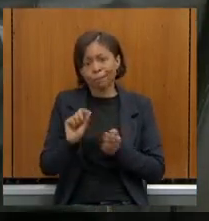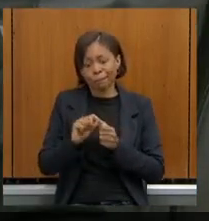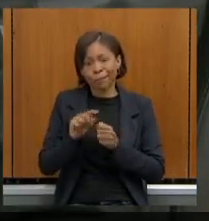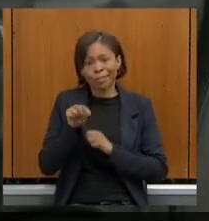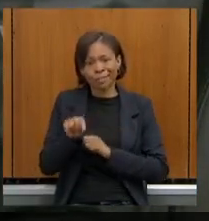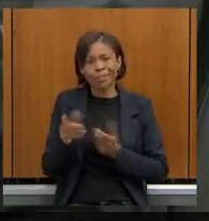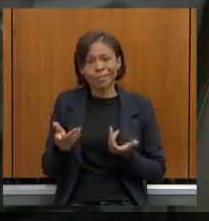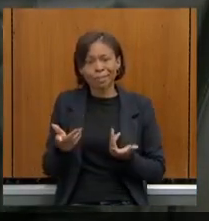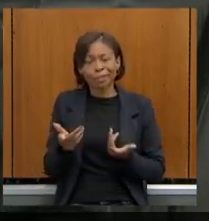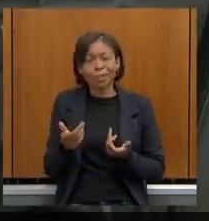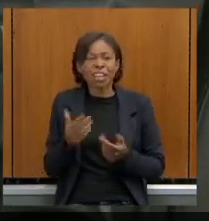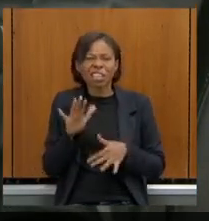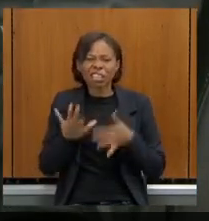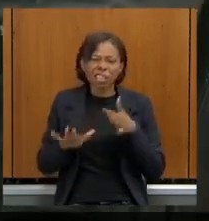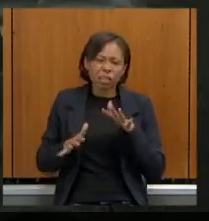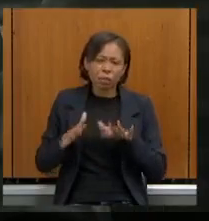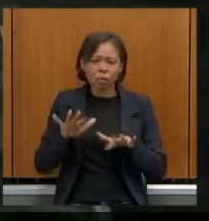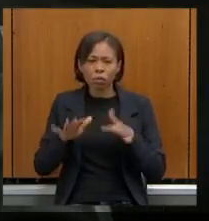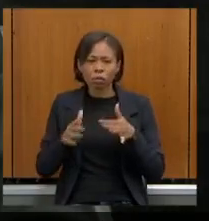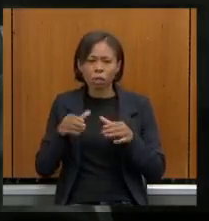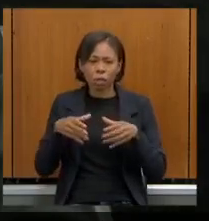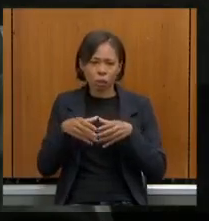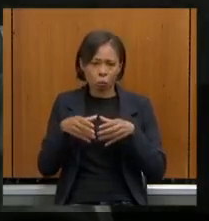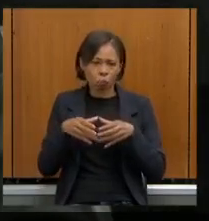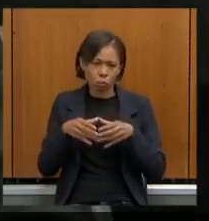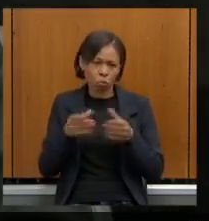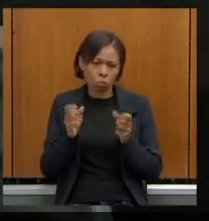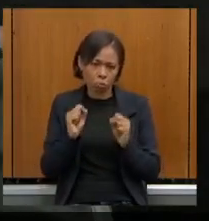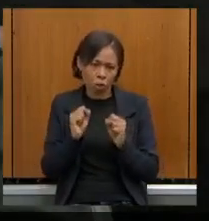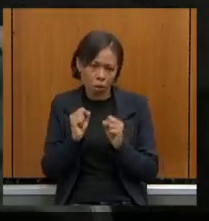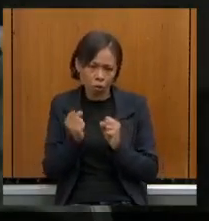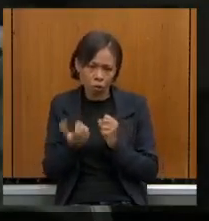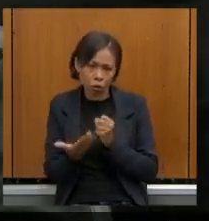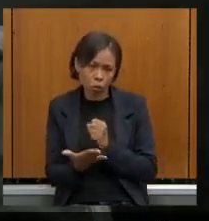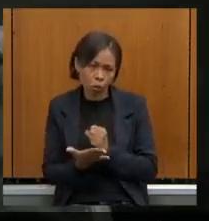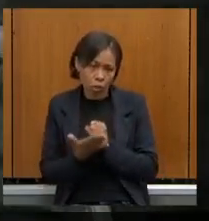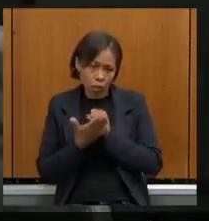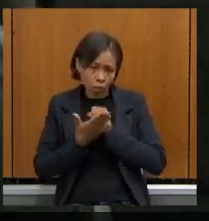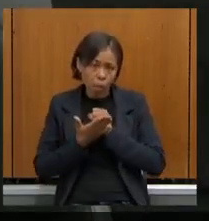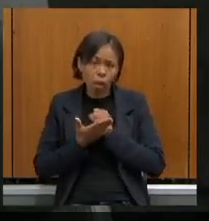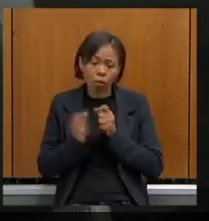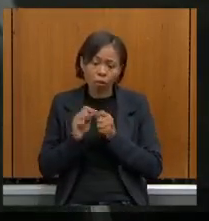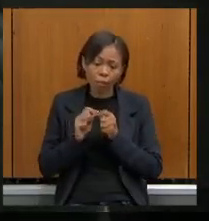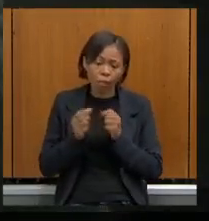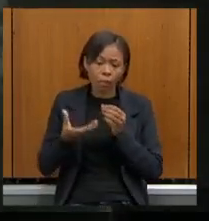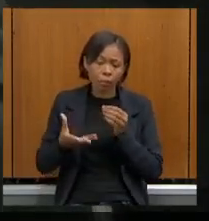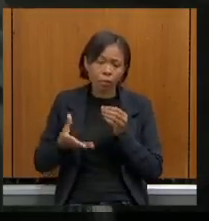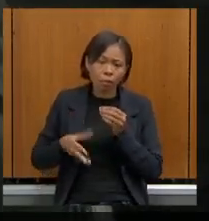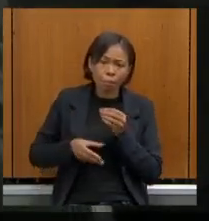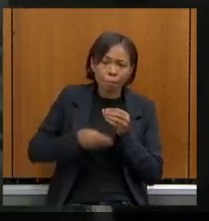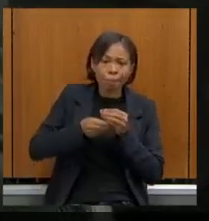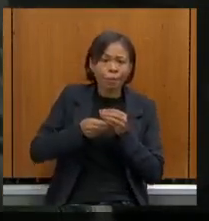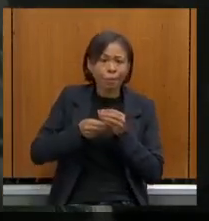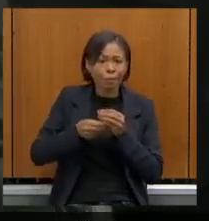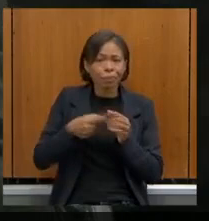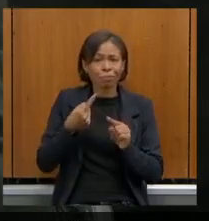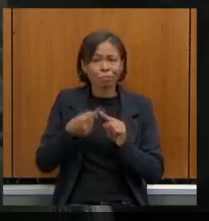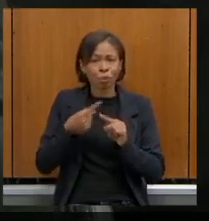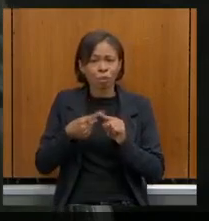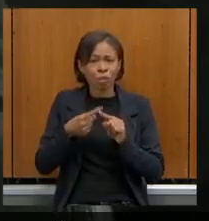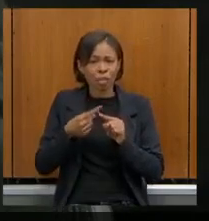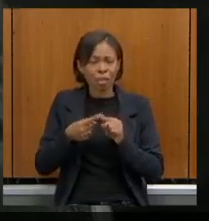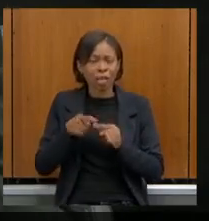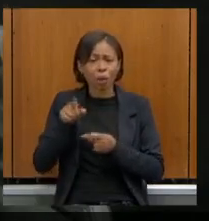assim talvez a comissão pudesse nos ajudar com emenda porque realmente o